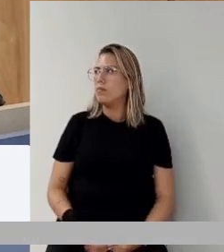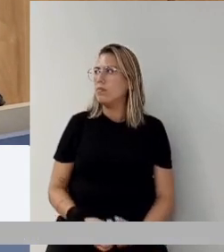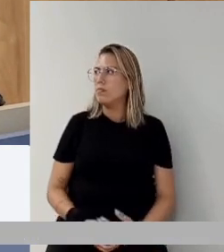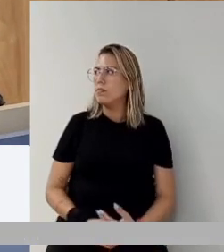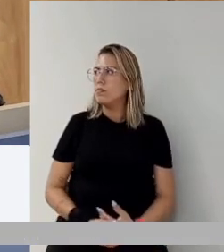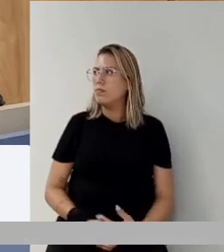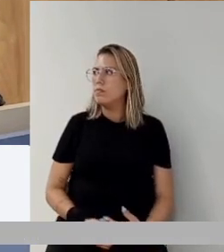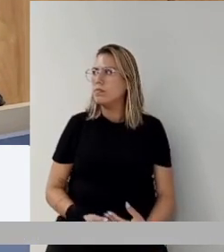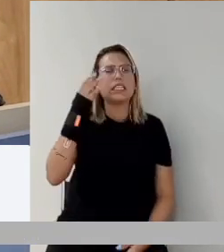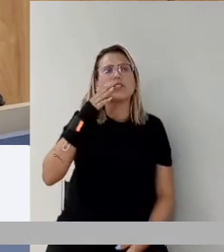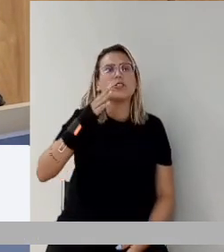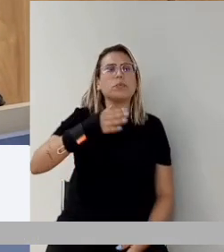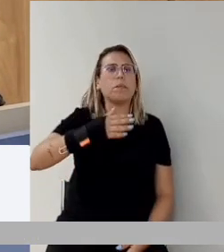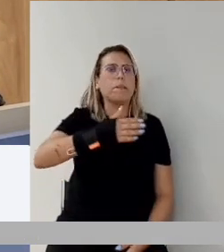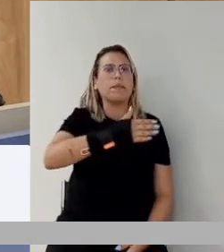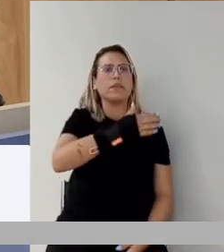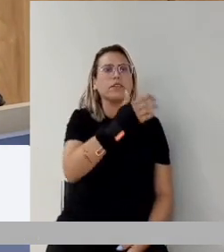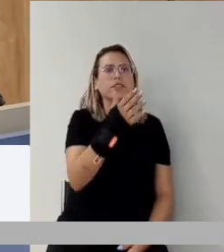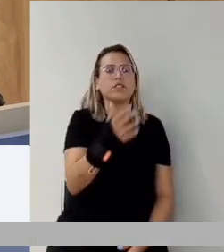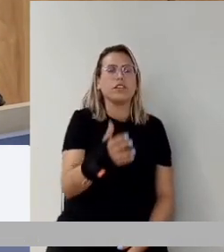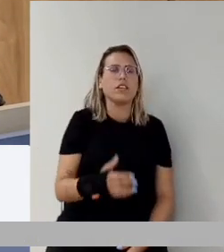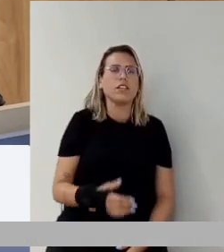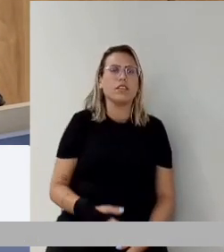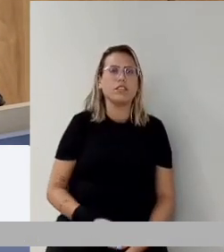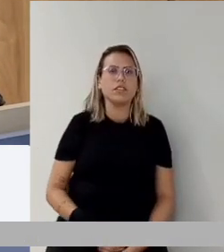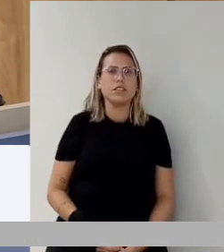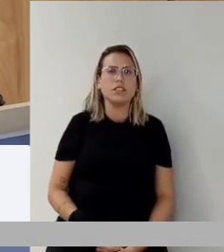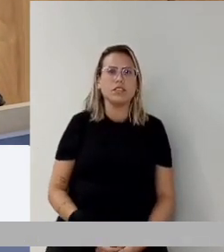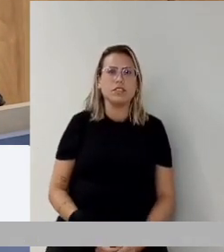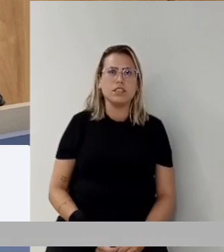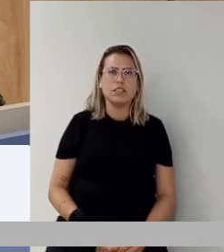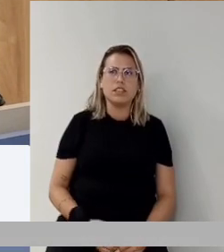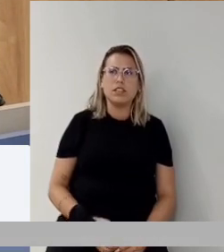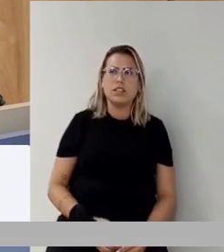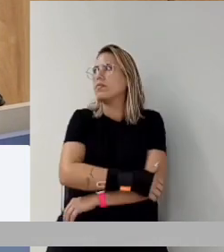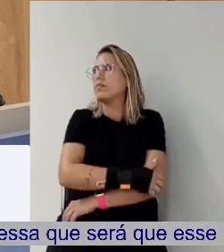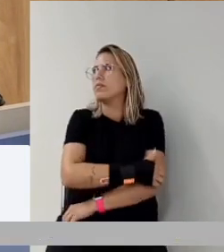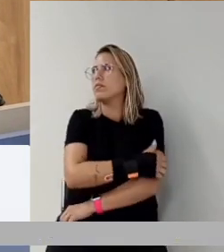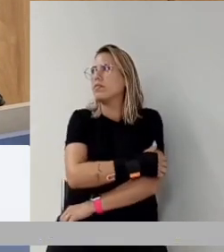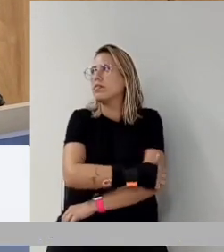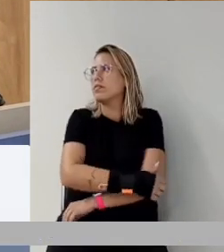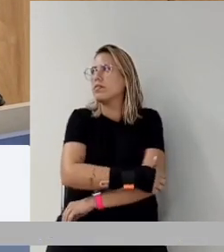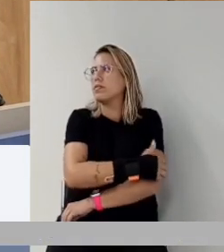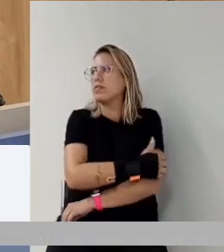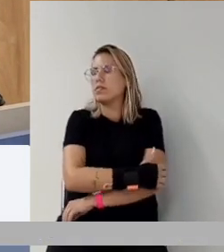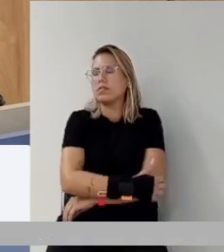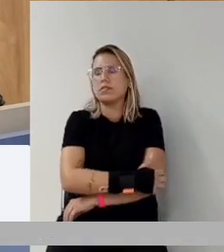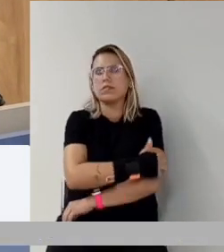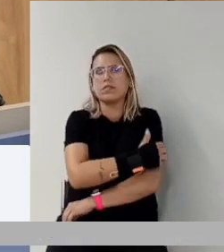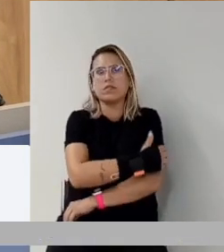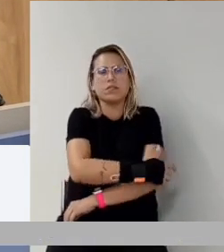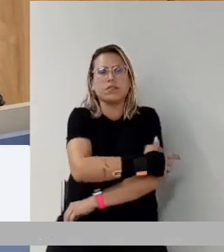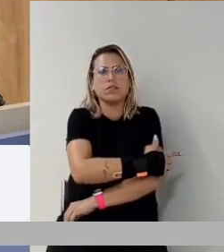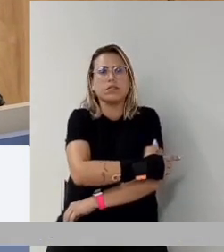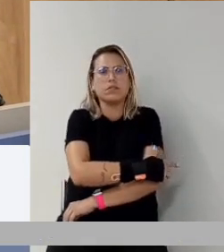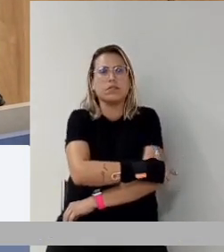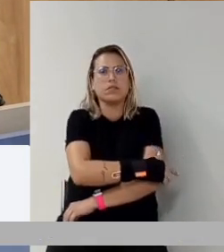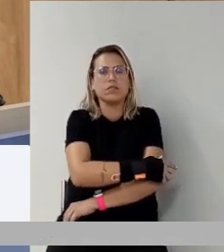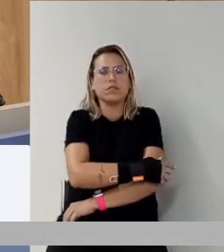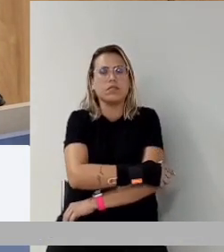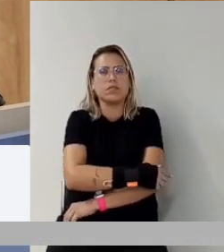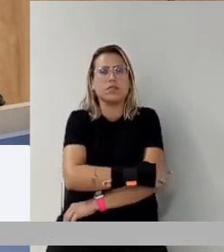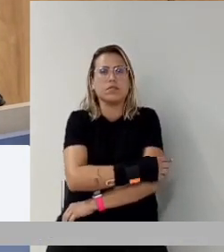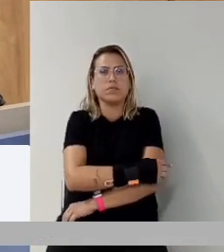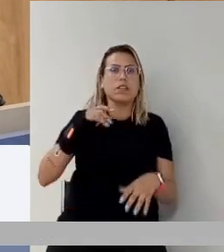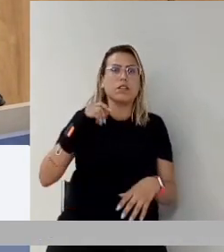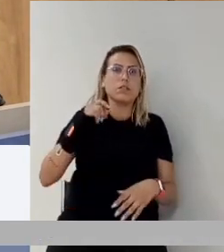Sereia é esse que sereia é essa Será que esse pessoal nunca nunca viram que era o canto da cereia eu vou explicar o que é o